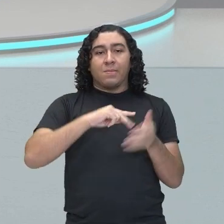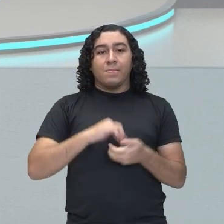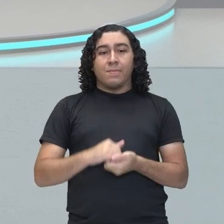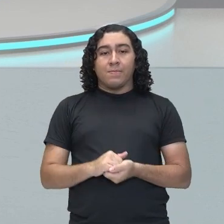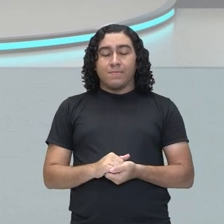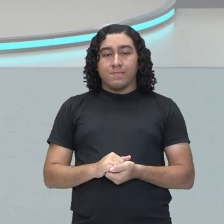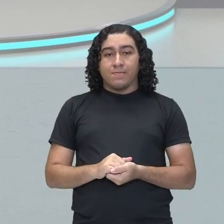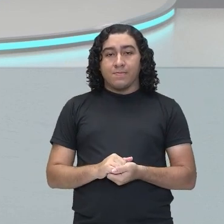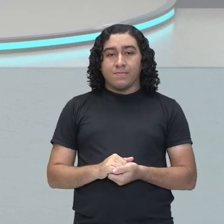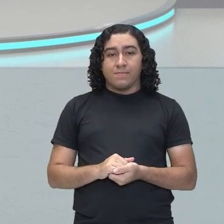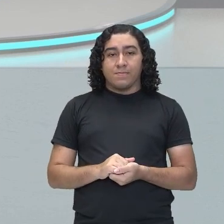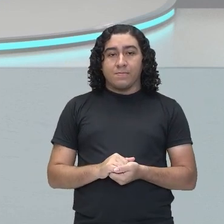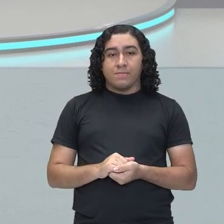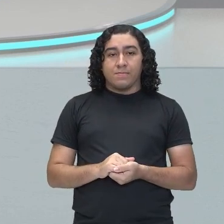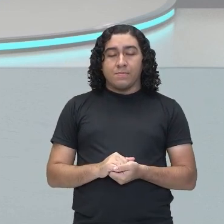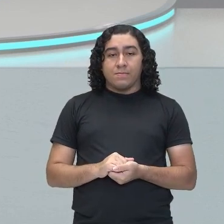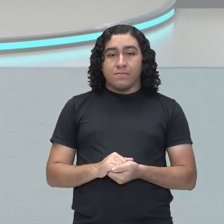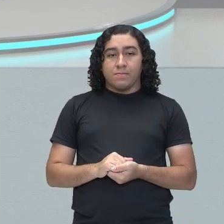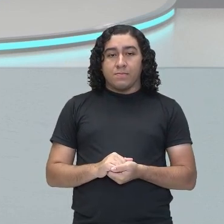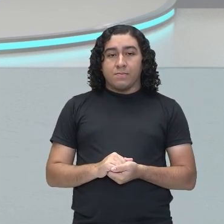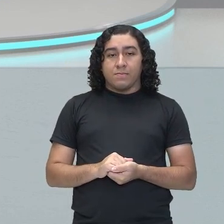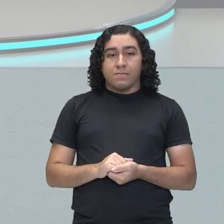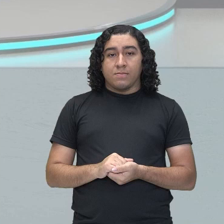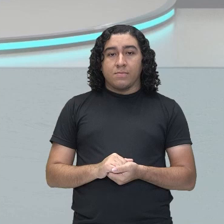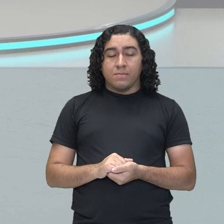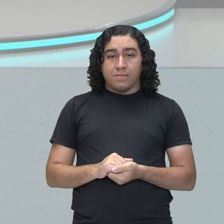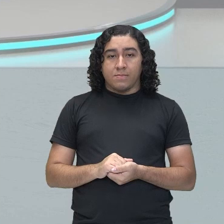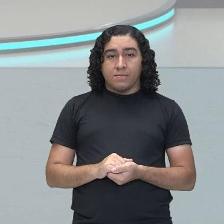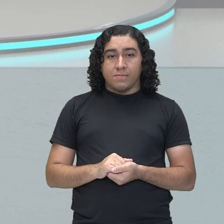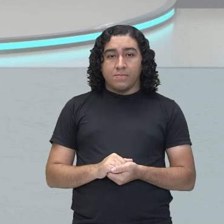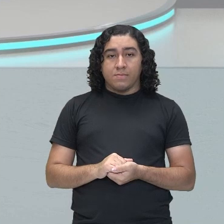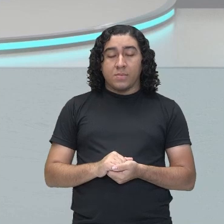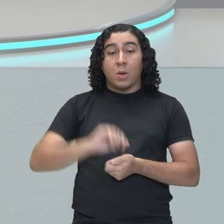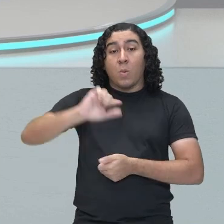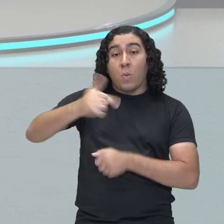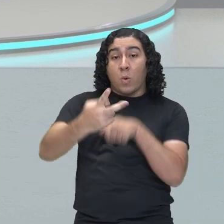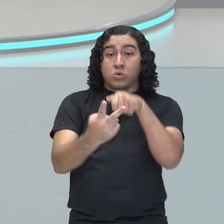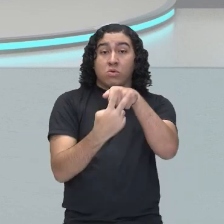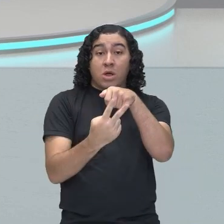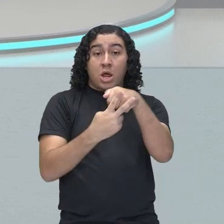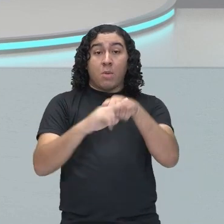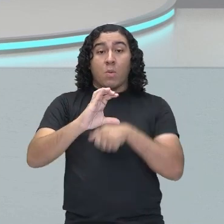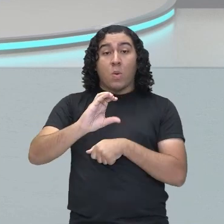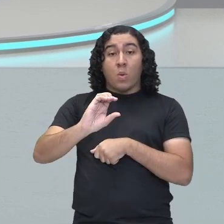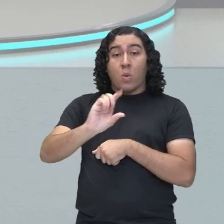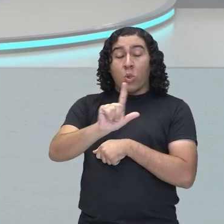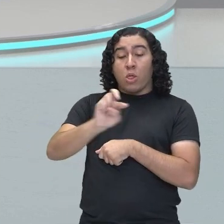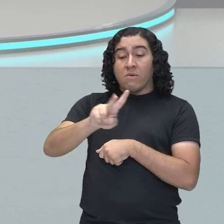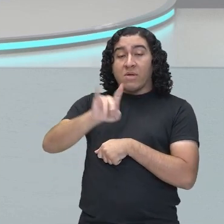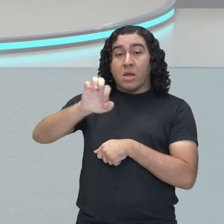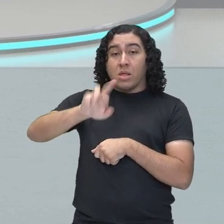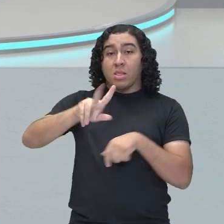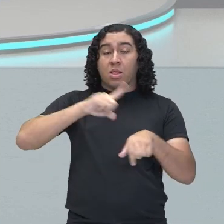quee anfos de vida ver se